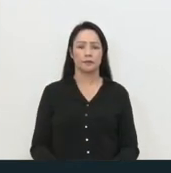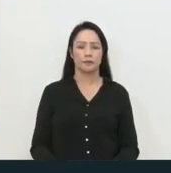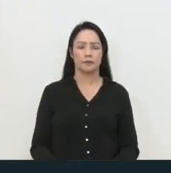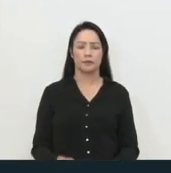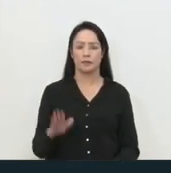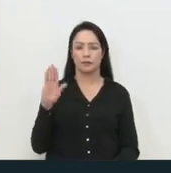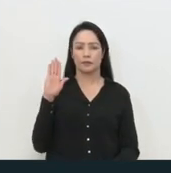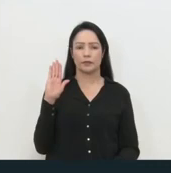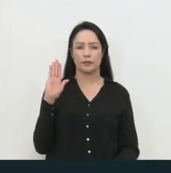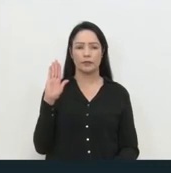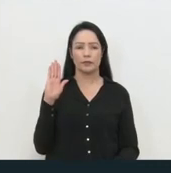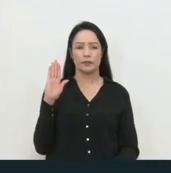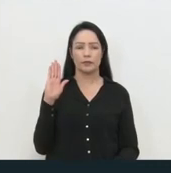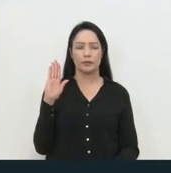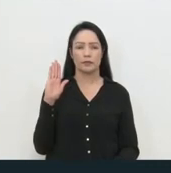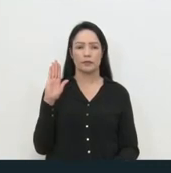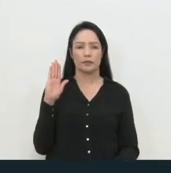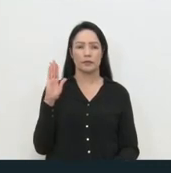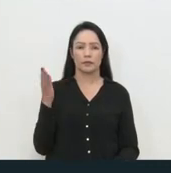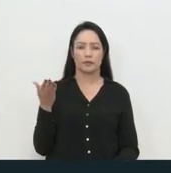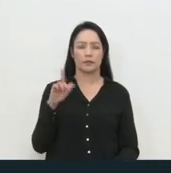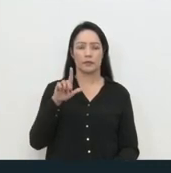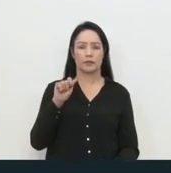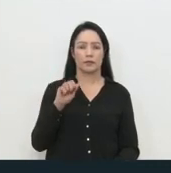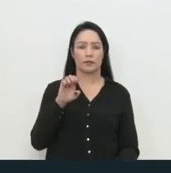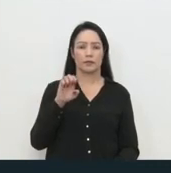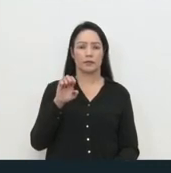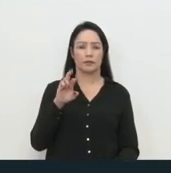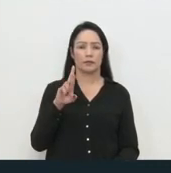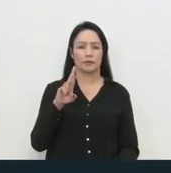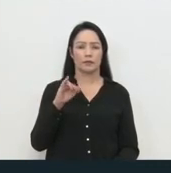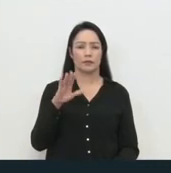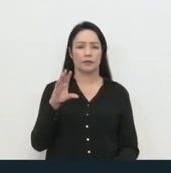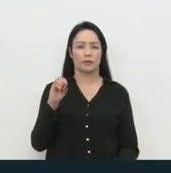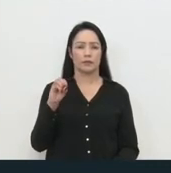pela ordem vereador Dr Laércio Santos